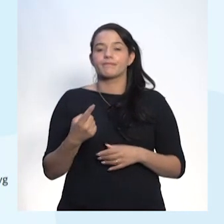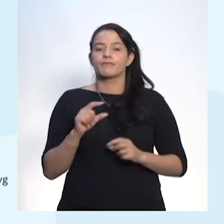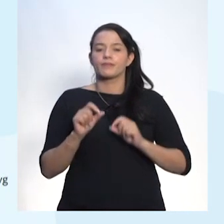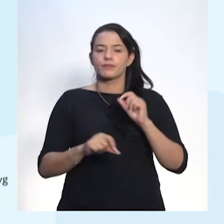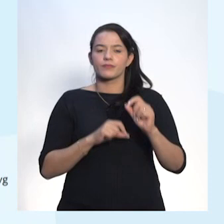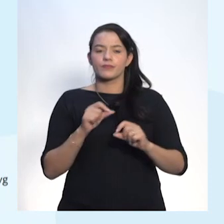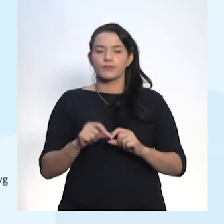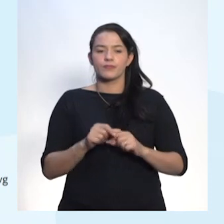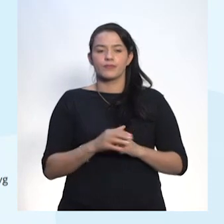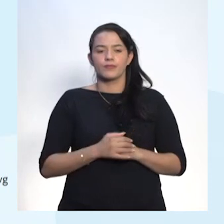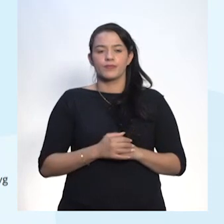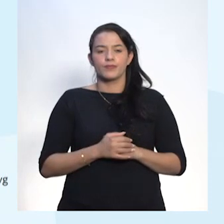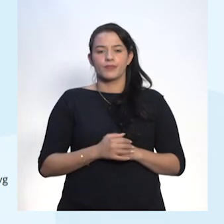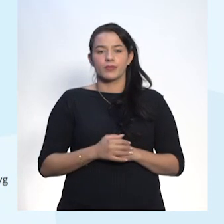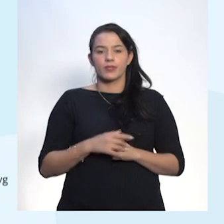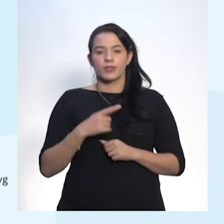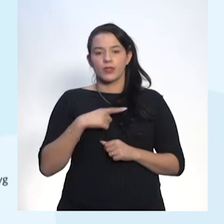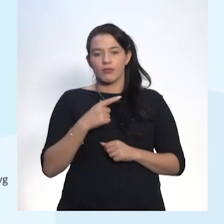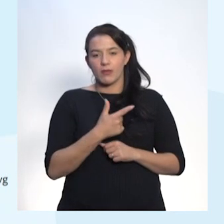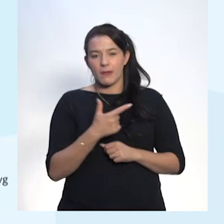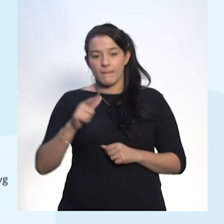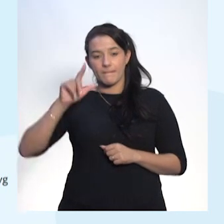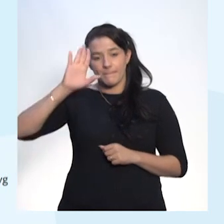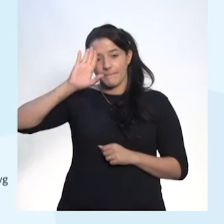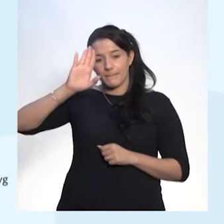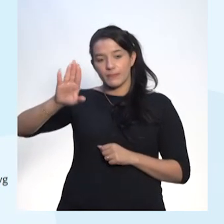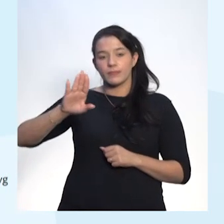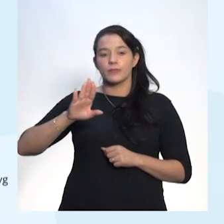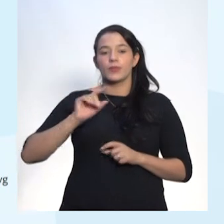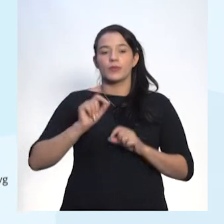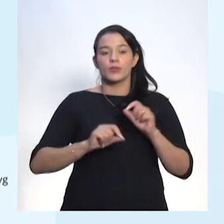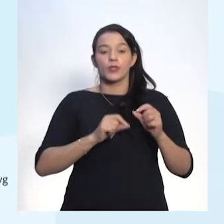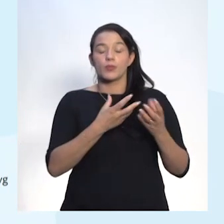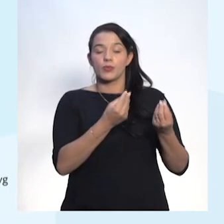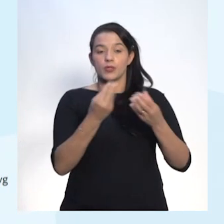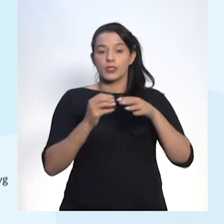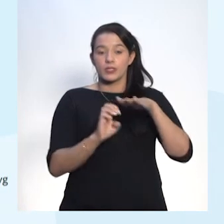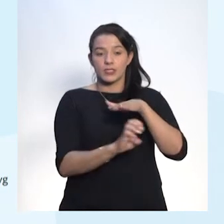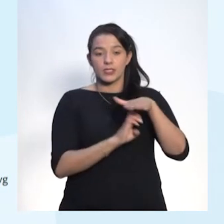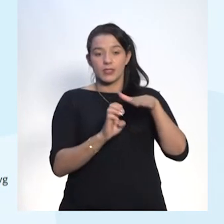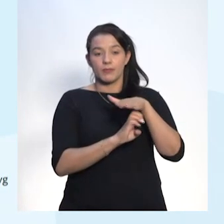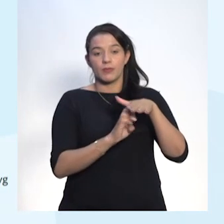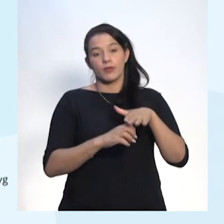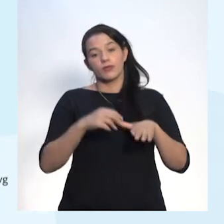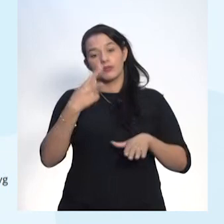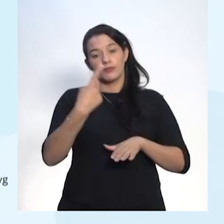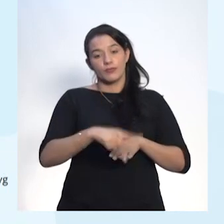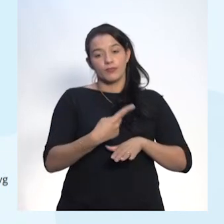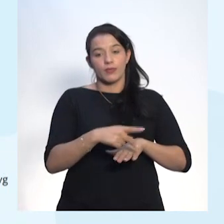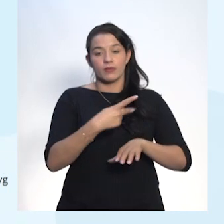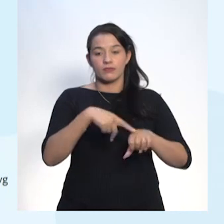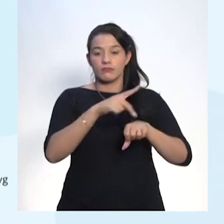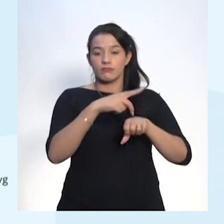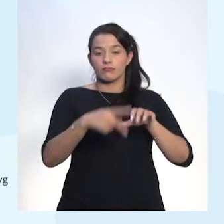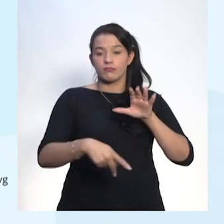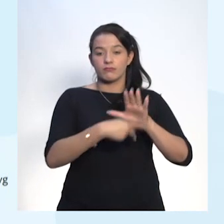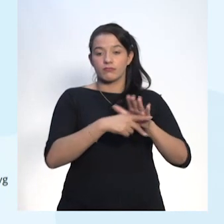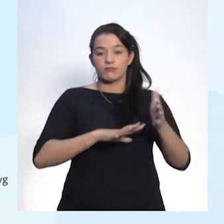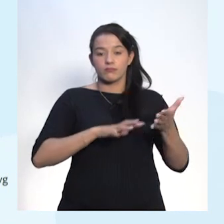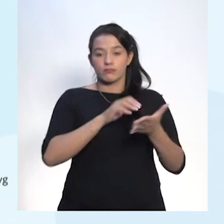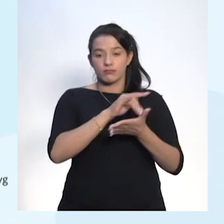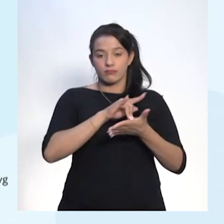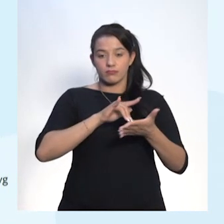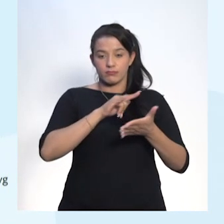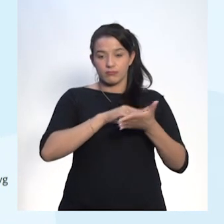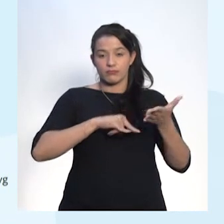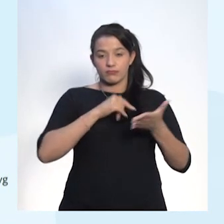poderia ter um prejuízo, principalmente se muitas dessas empresas fossem nacionalizadas. Então, os Estados Unidos